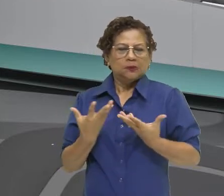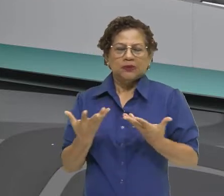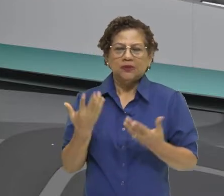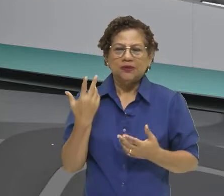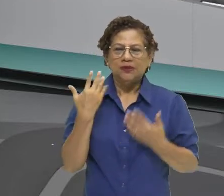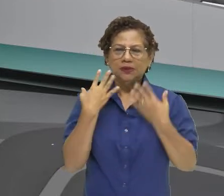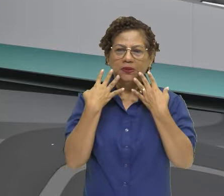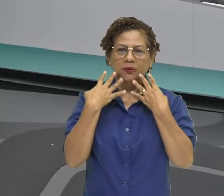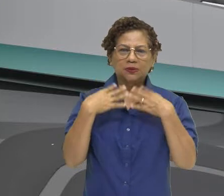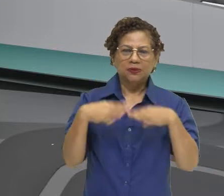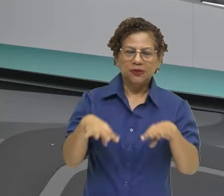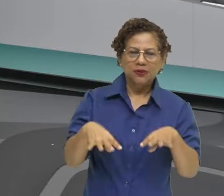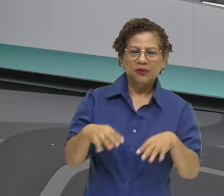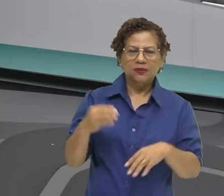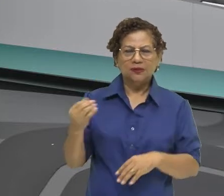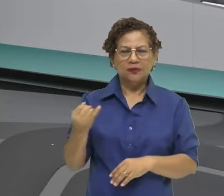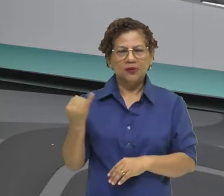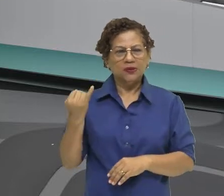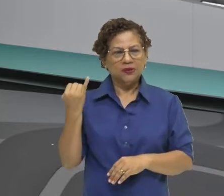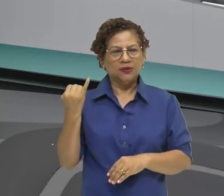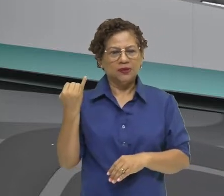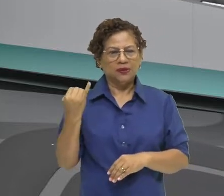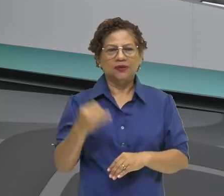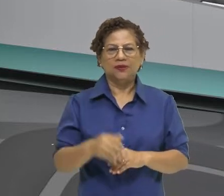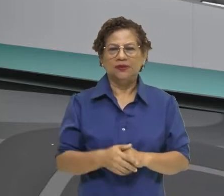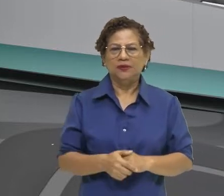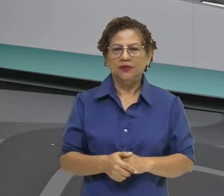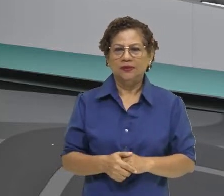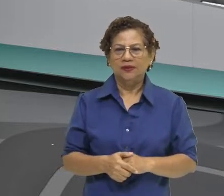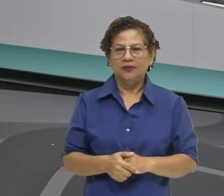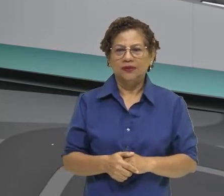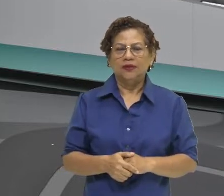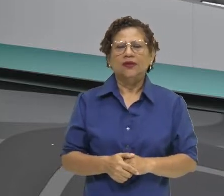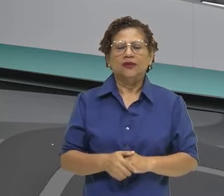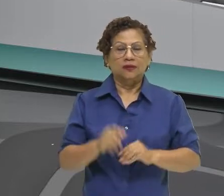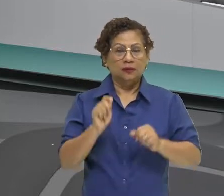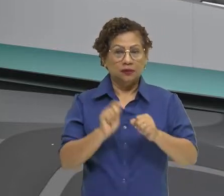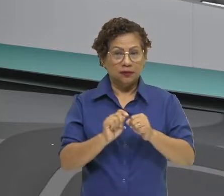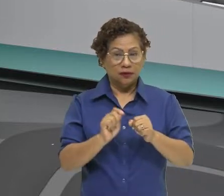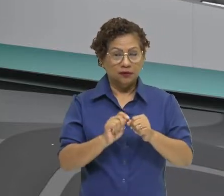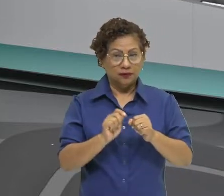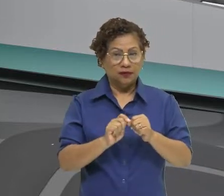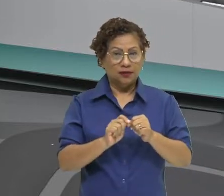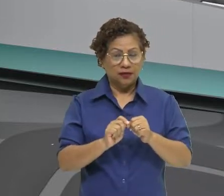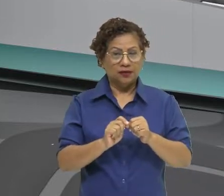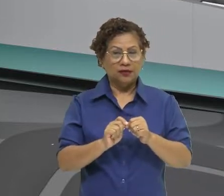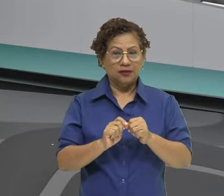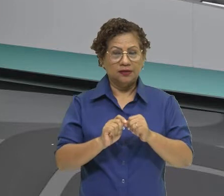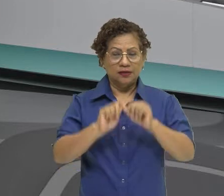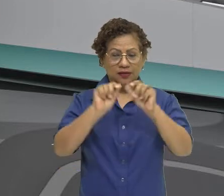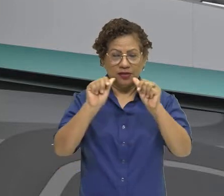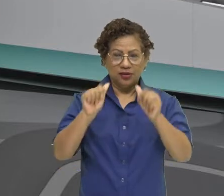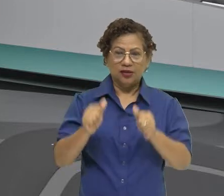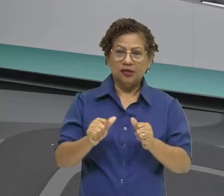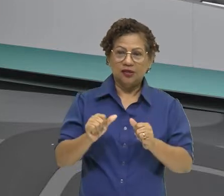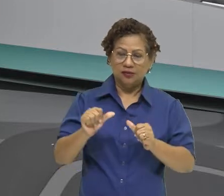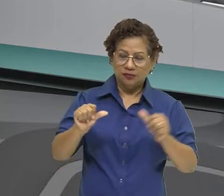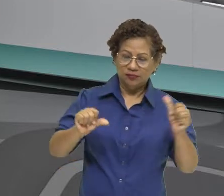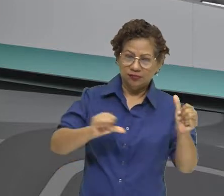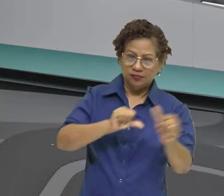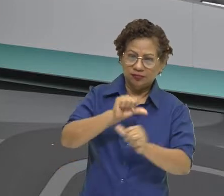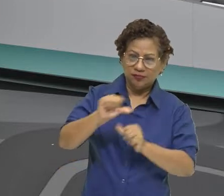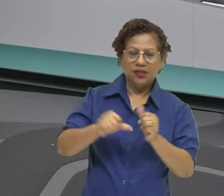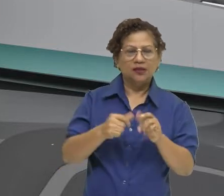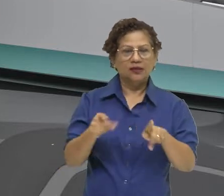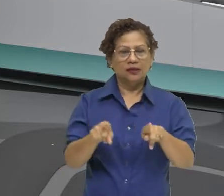essas necessidades vão sendo modificadas. Consequentemente, o seu fazer artístico também vai se modificando. Vamos ver qual é o